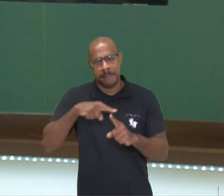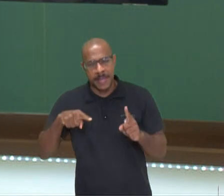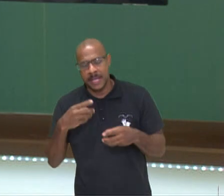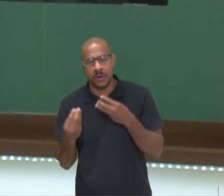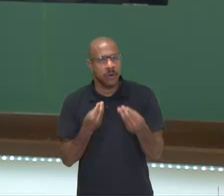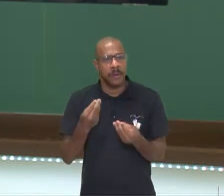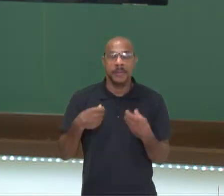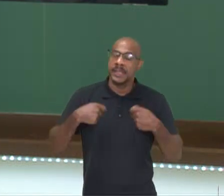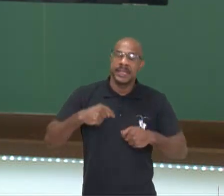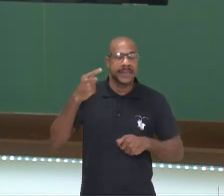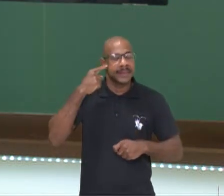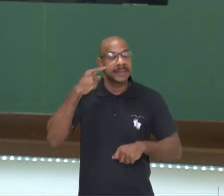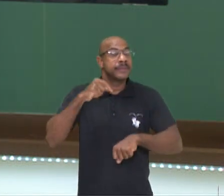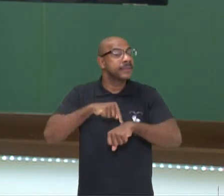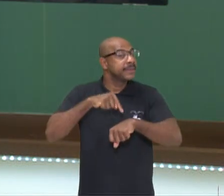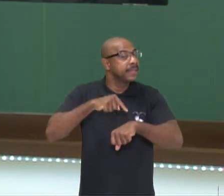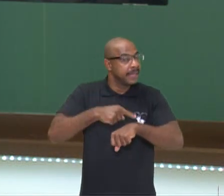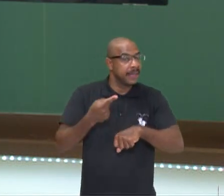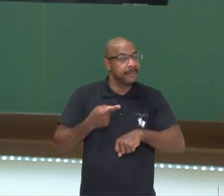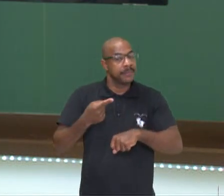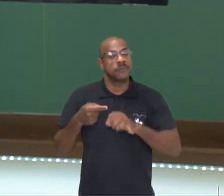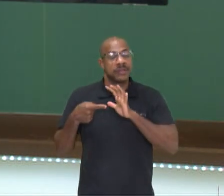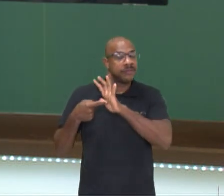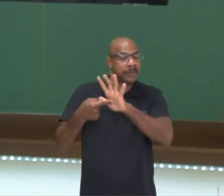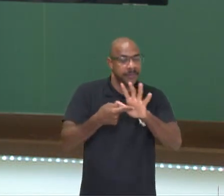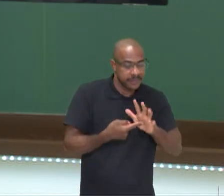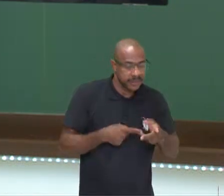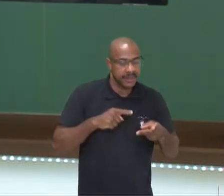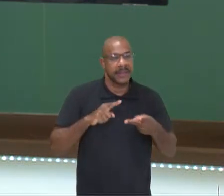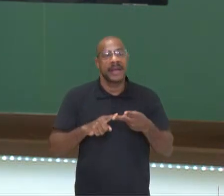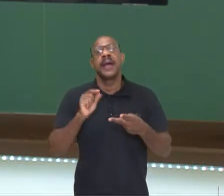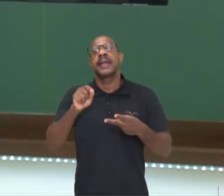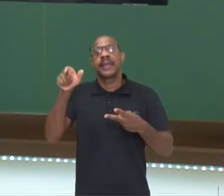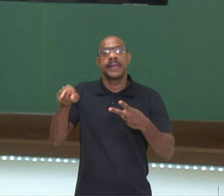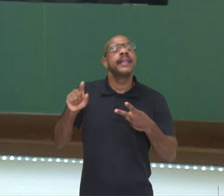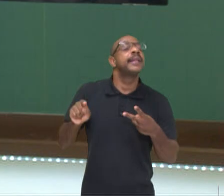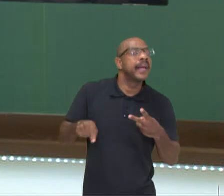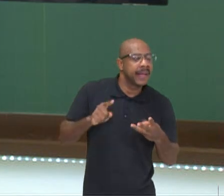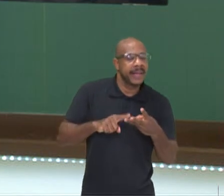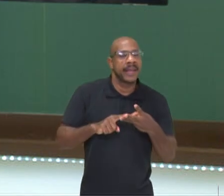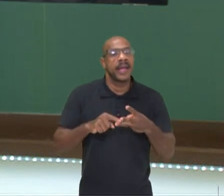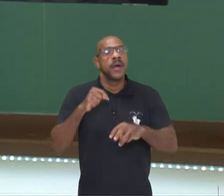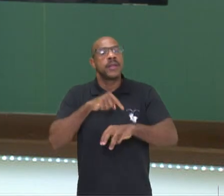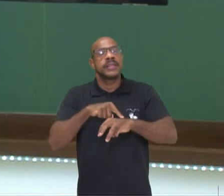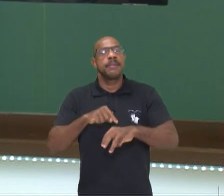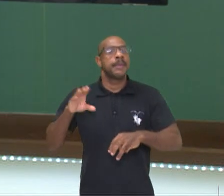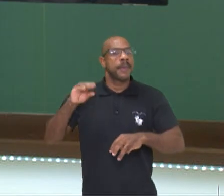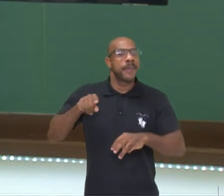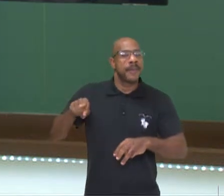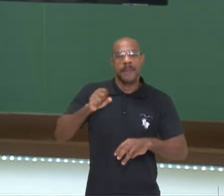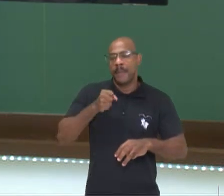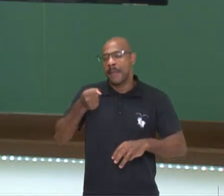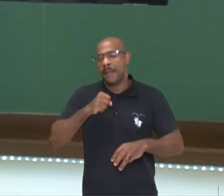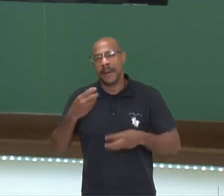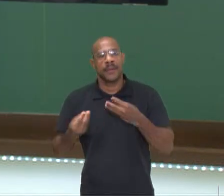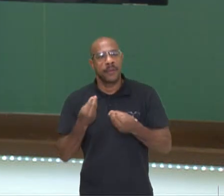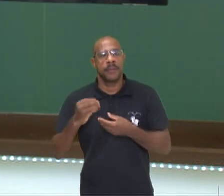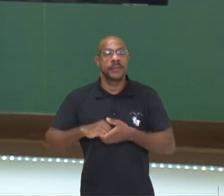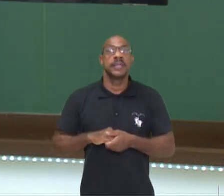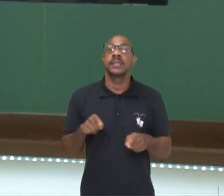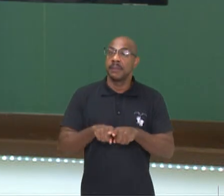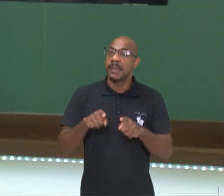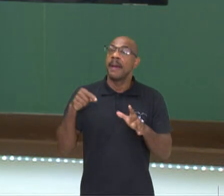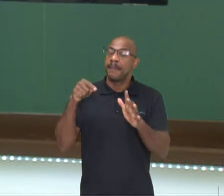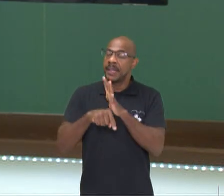você Inter noção do tempo que você vai apresentar quem ele é o tempo da fala e